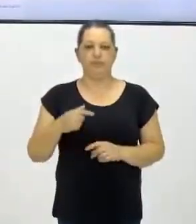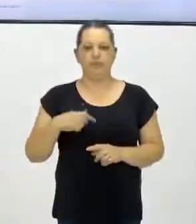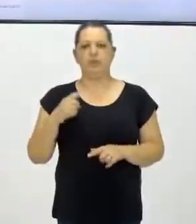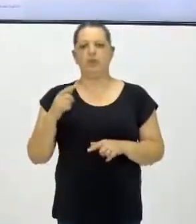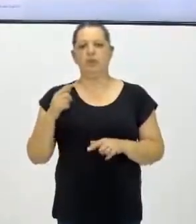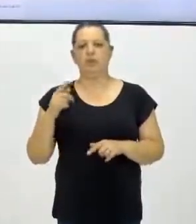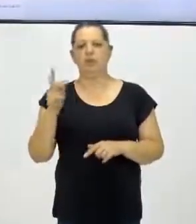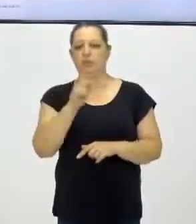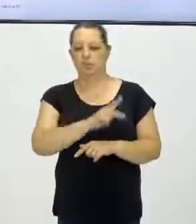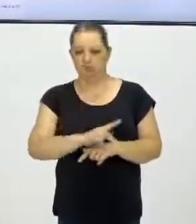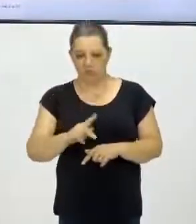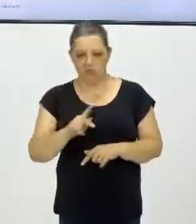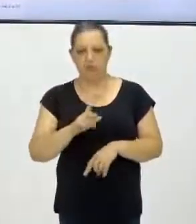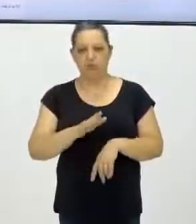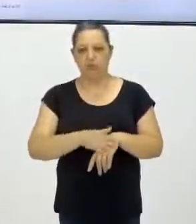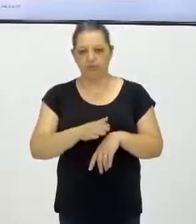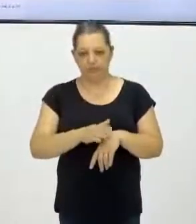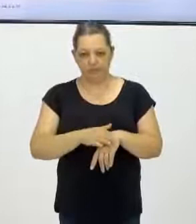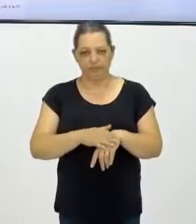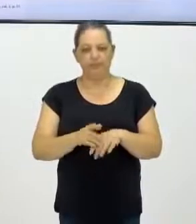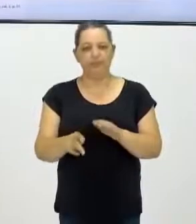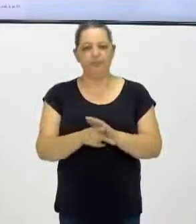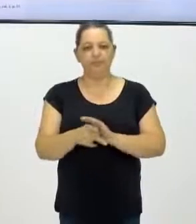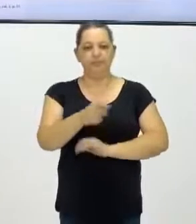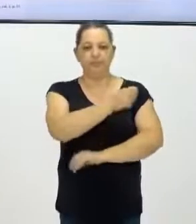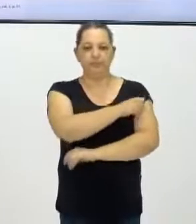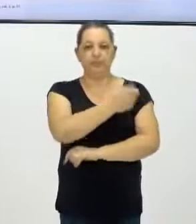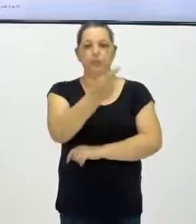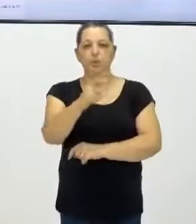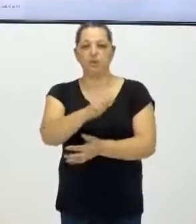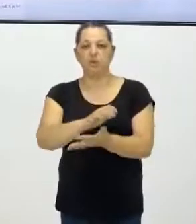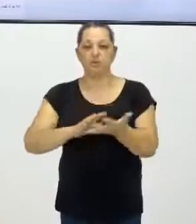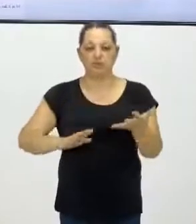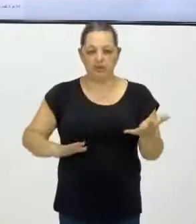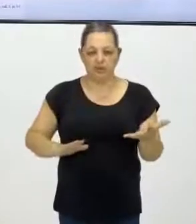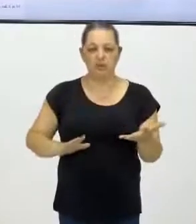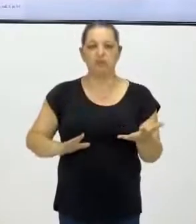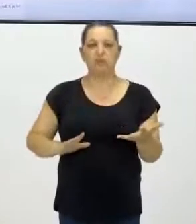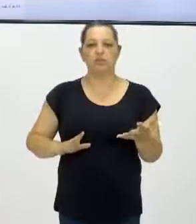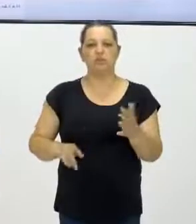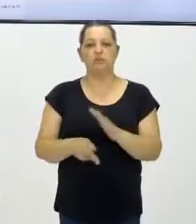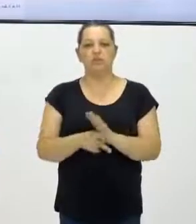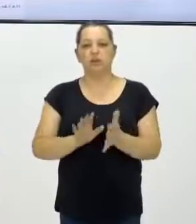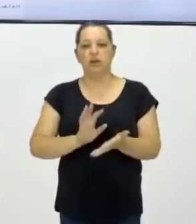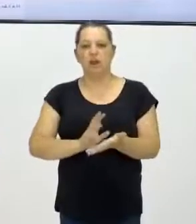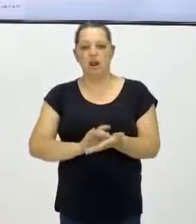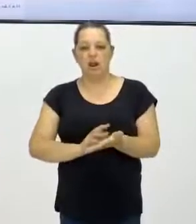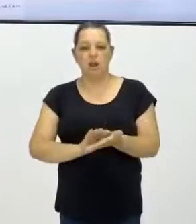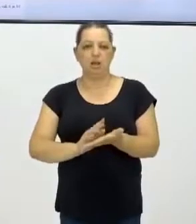nossos estudantes aí, com essa equação, fazer outras atividades, fazer alguns cálculos, né?